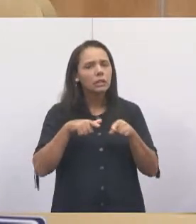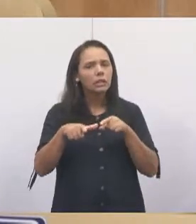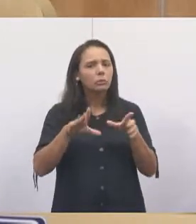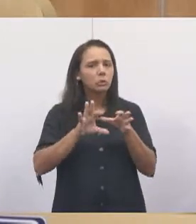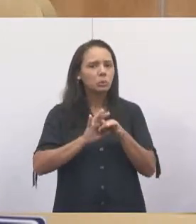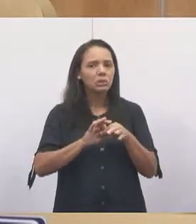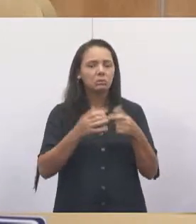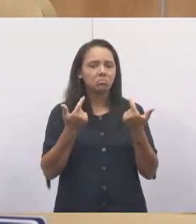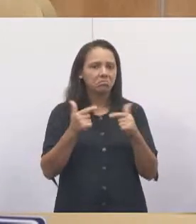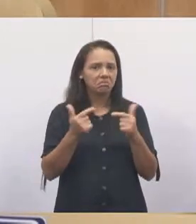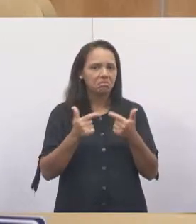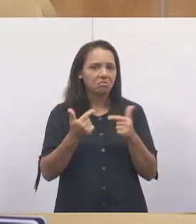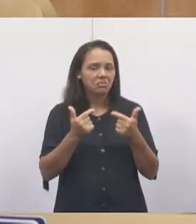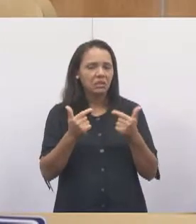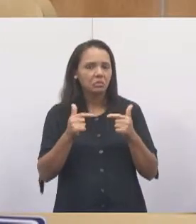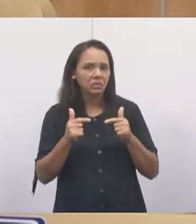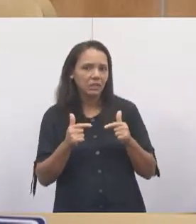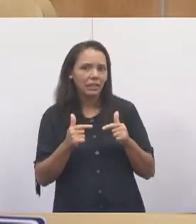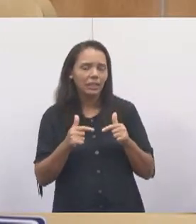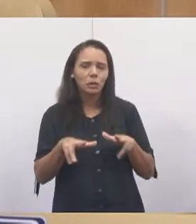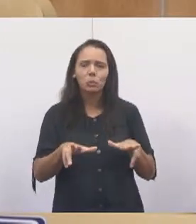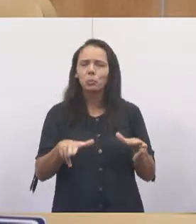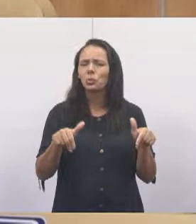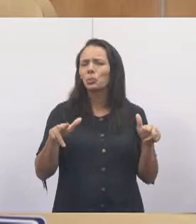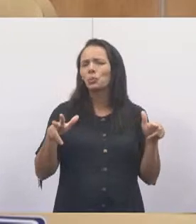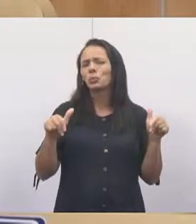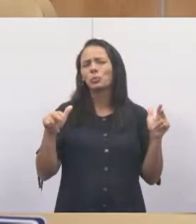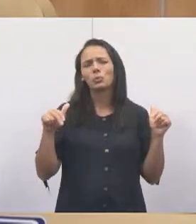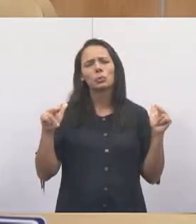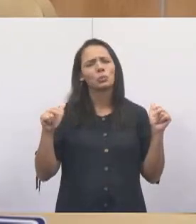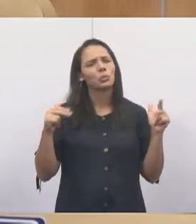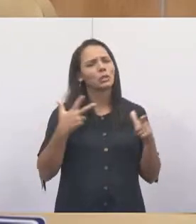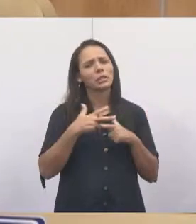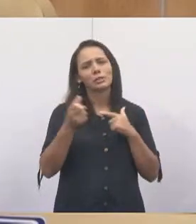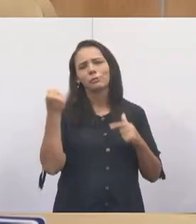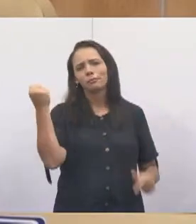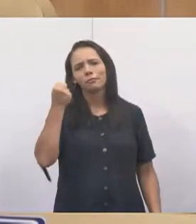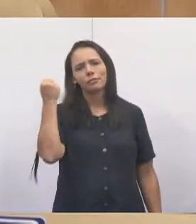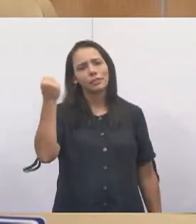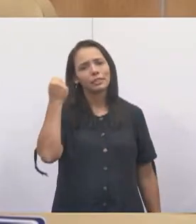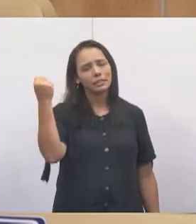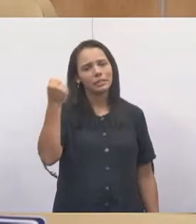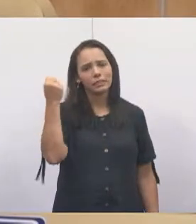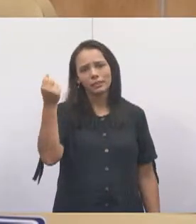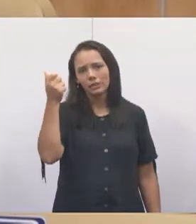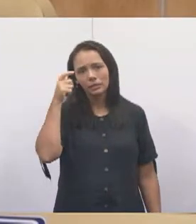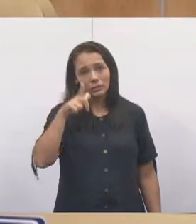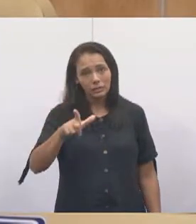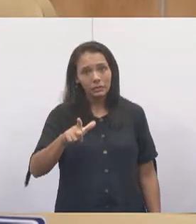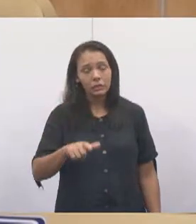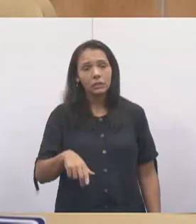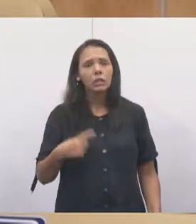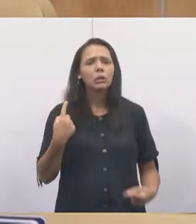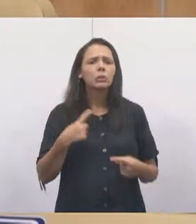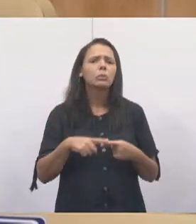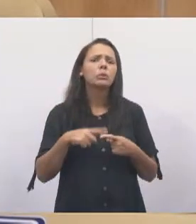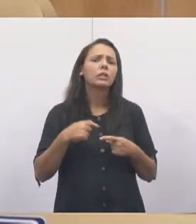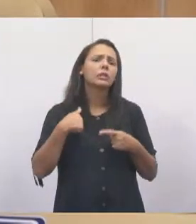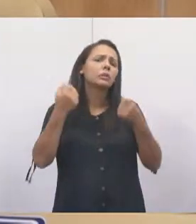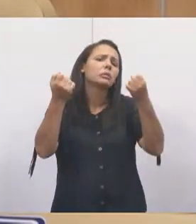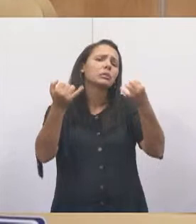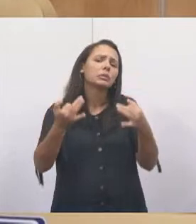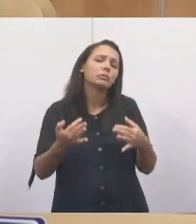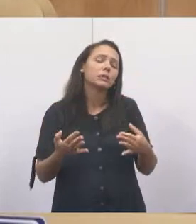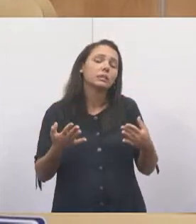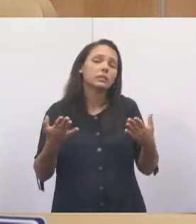matricial, nós jamais vamos conseguir vencer essa batalha. E por que eu estou falando nesse